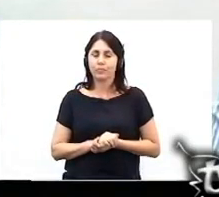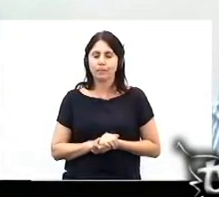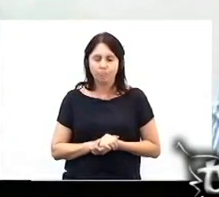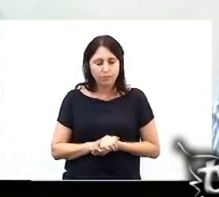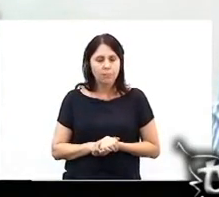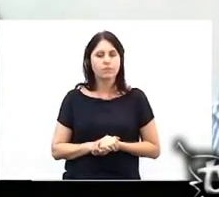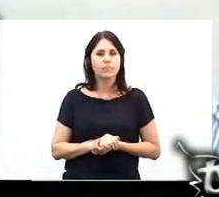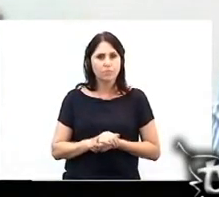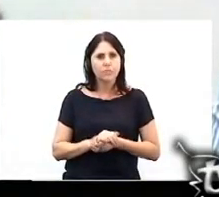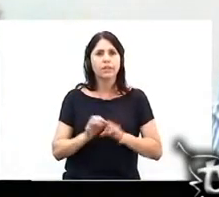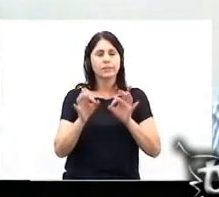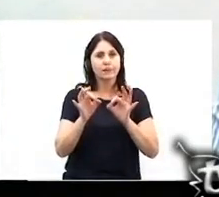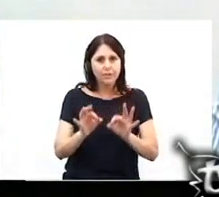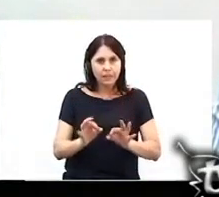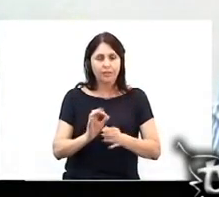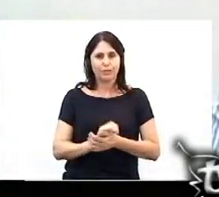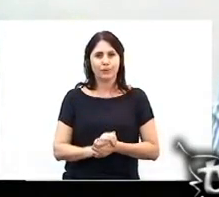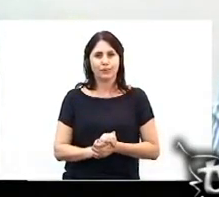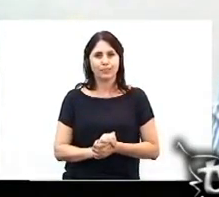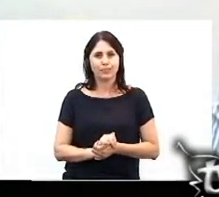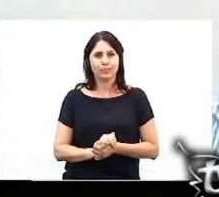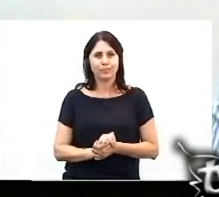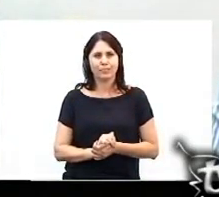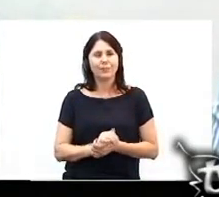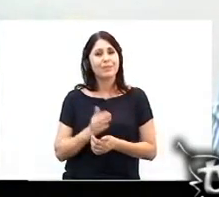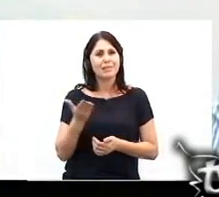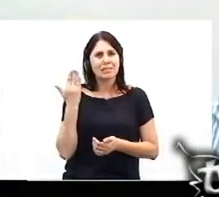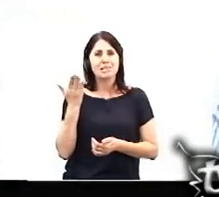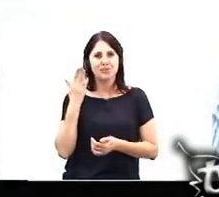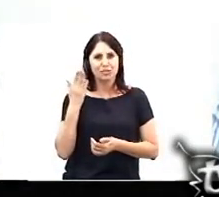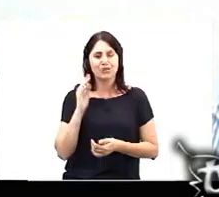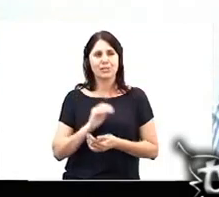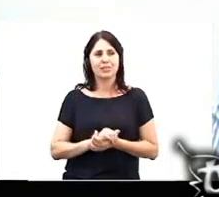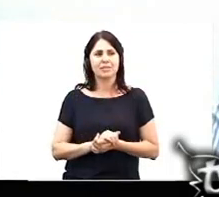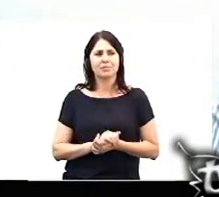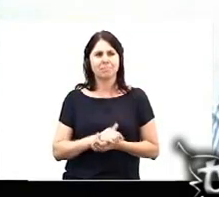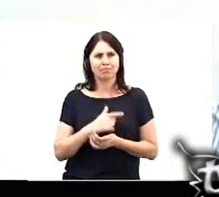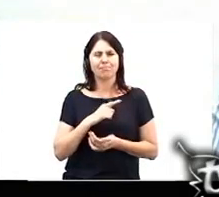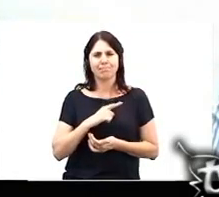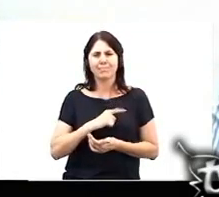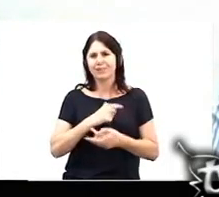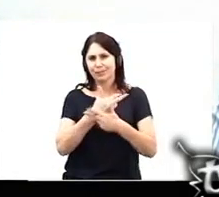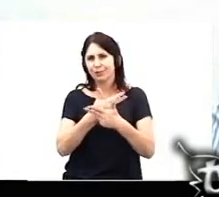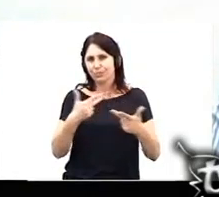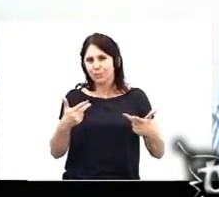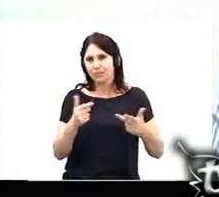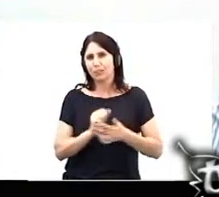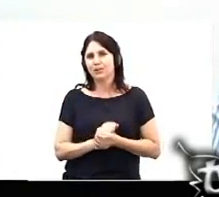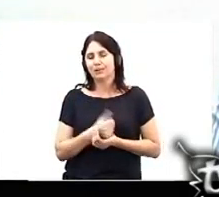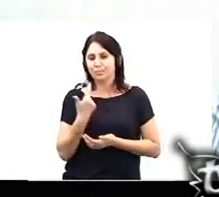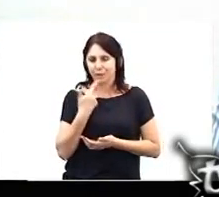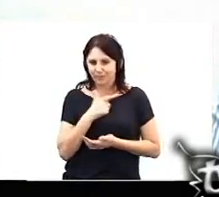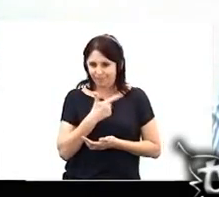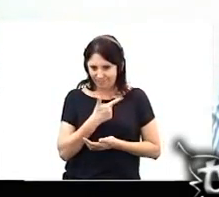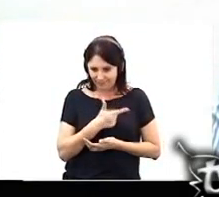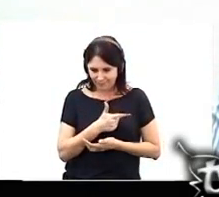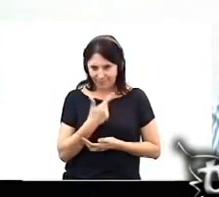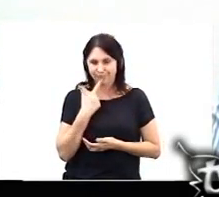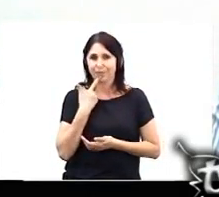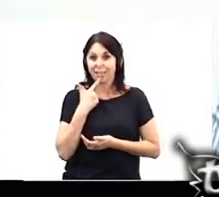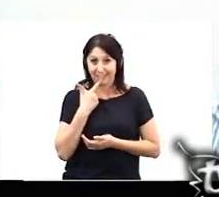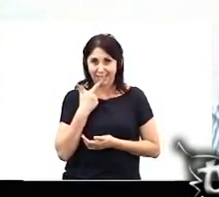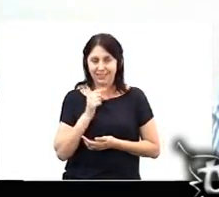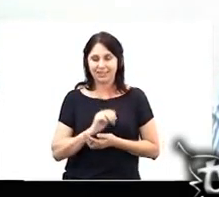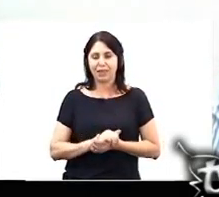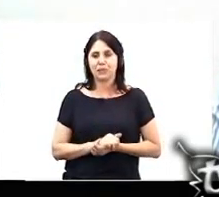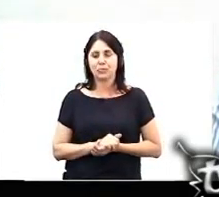inclusão, então é importante a gente ter esses dados em mãos também, não é? Com certeza,